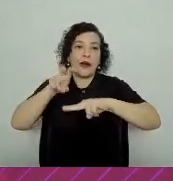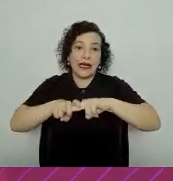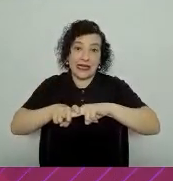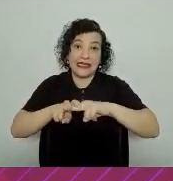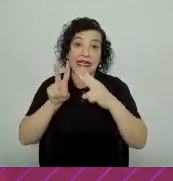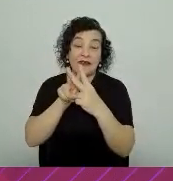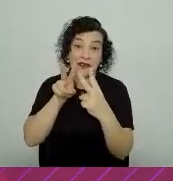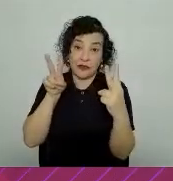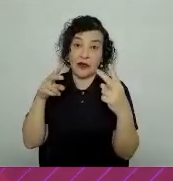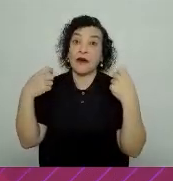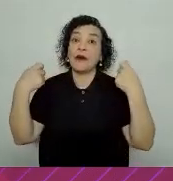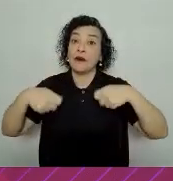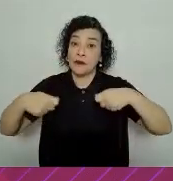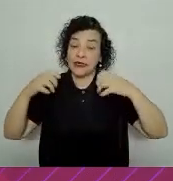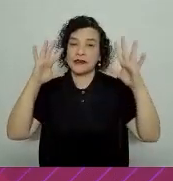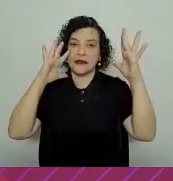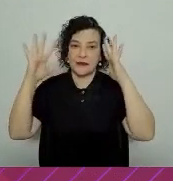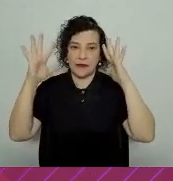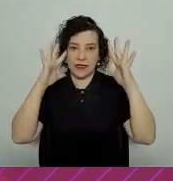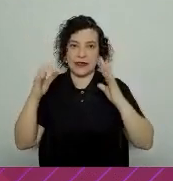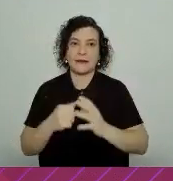temos que pensar nisso